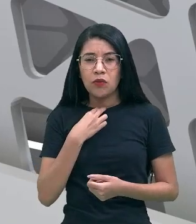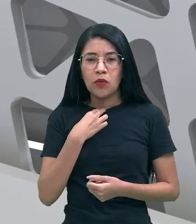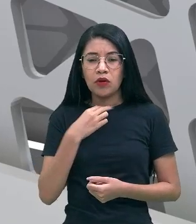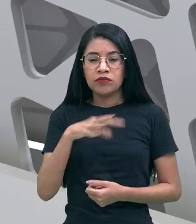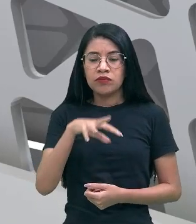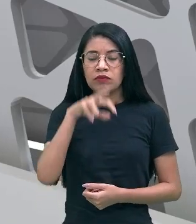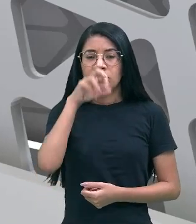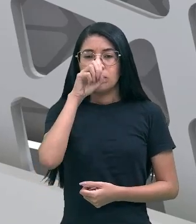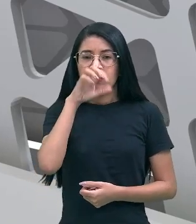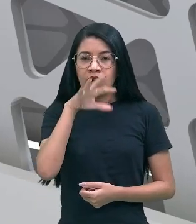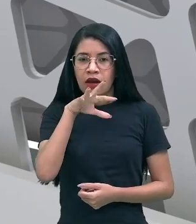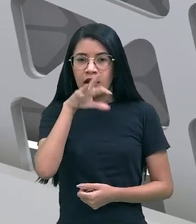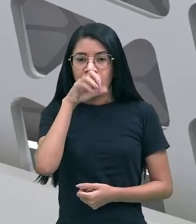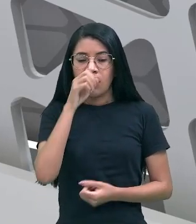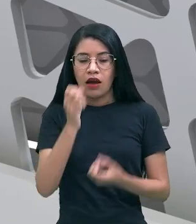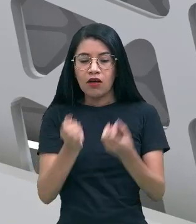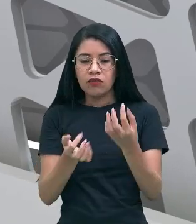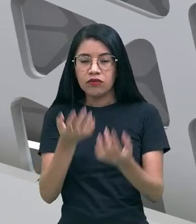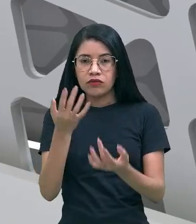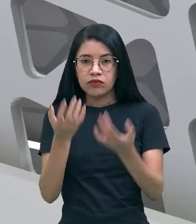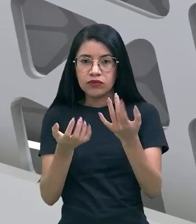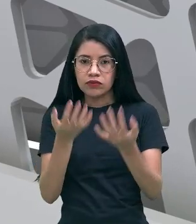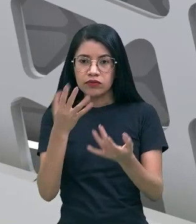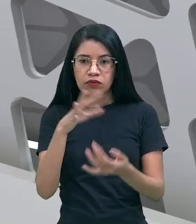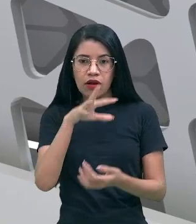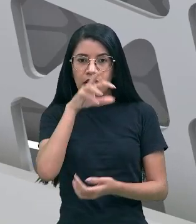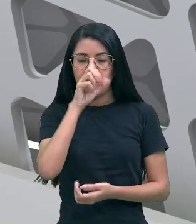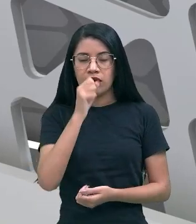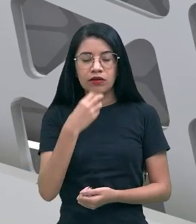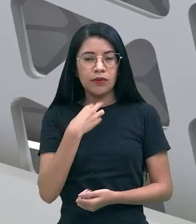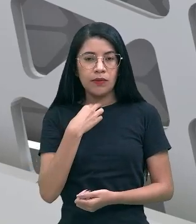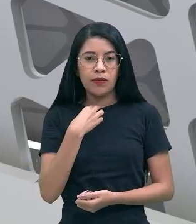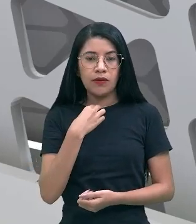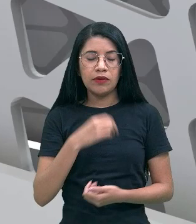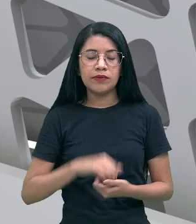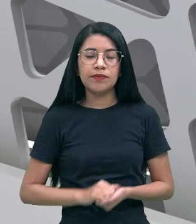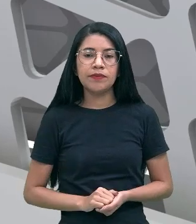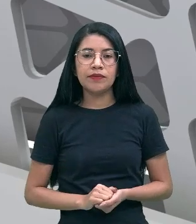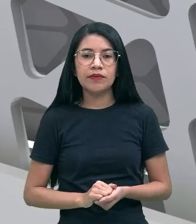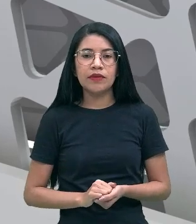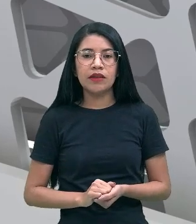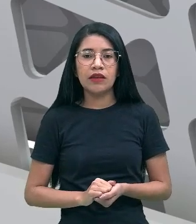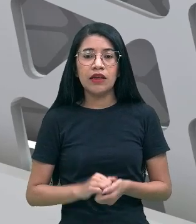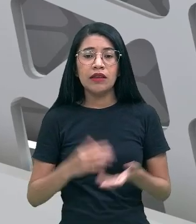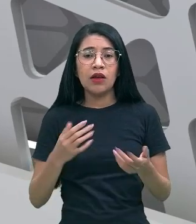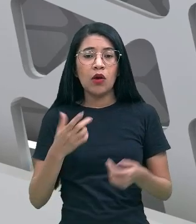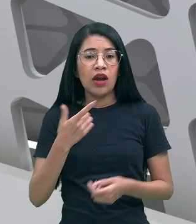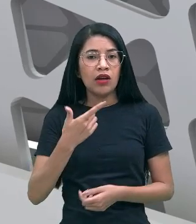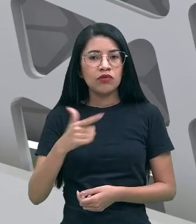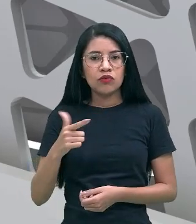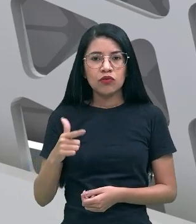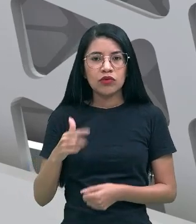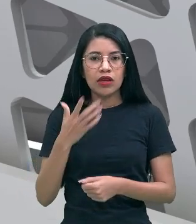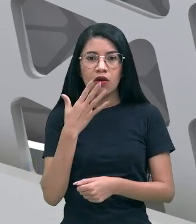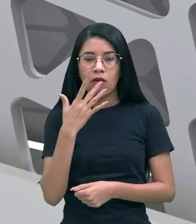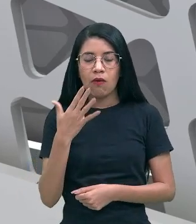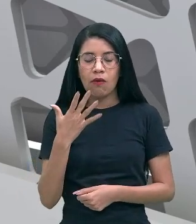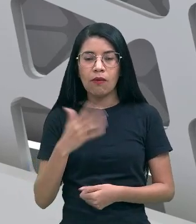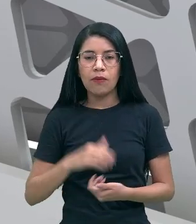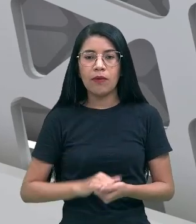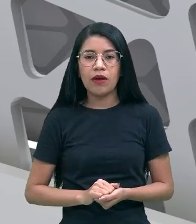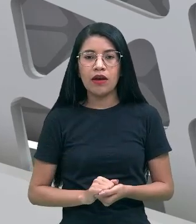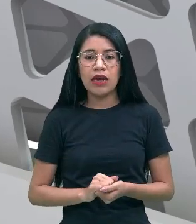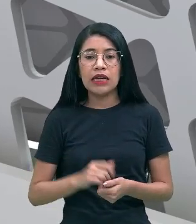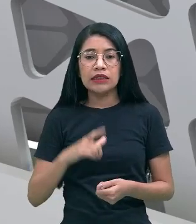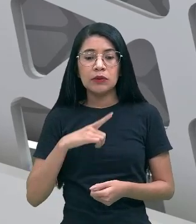respirando fumaça. E outra coisa, o interessante é que o monóxido de carbono, ele é incolor, tá bom? Então, mas tem um